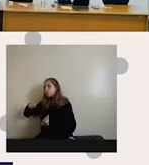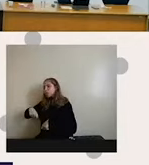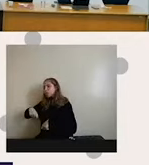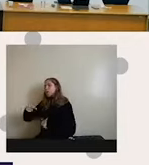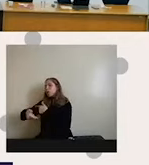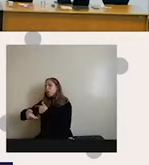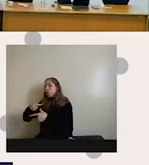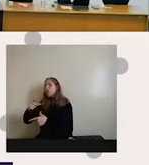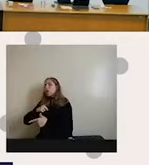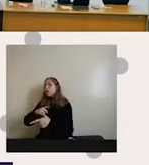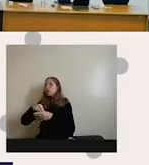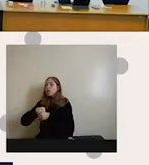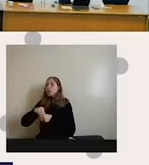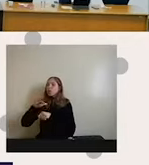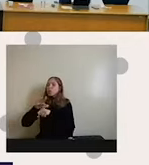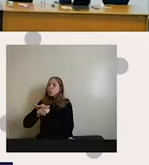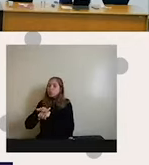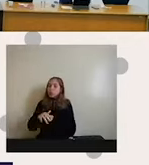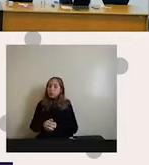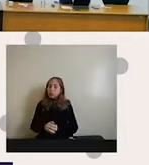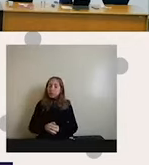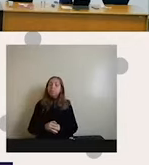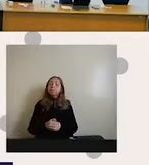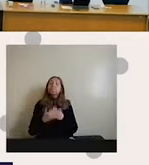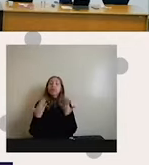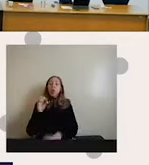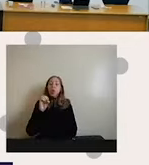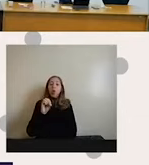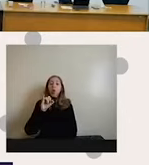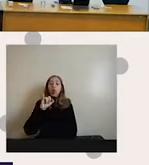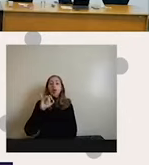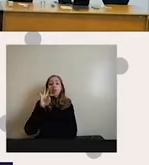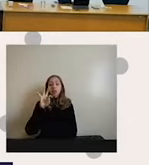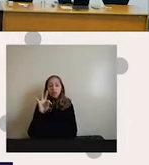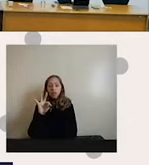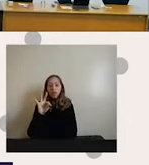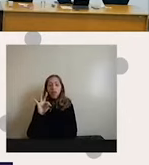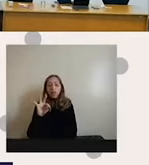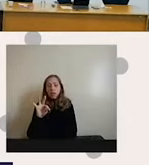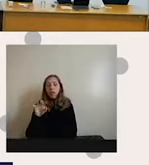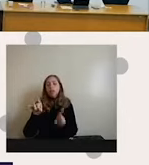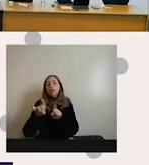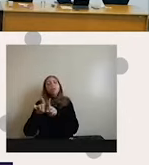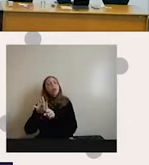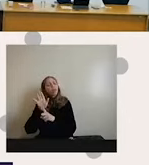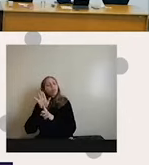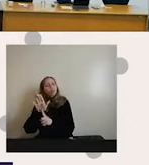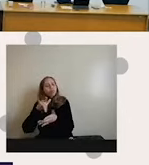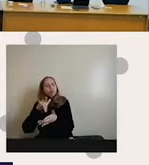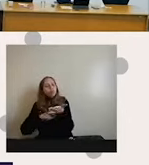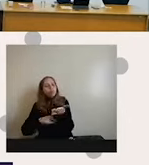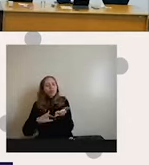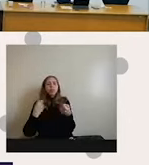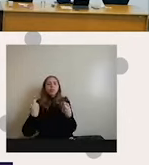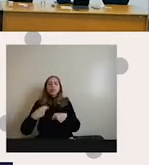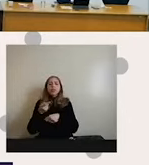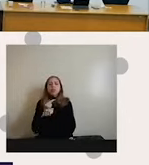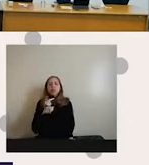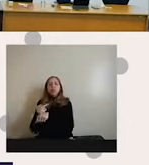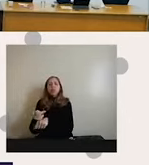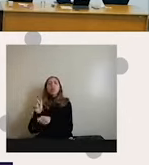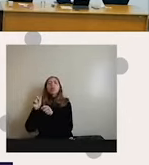Então, a OIT reforça essa ideia, ainda num documento de 2010, dizendo que a gente deve buscar o reconhecimento da etiologia